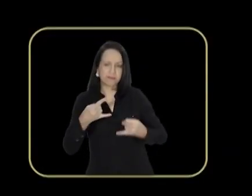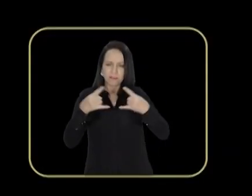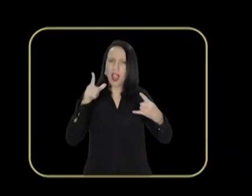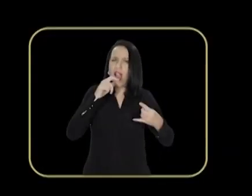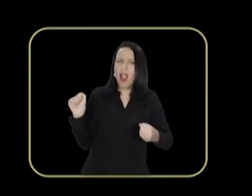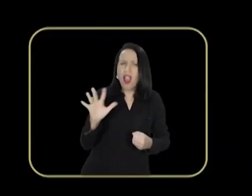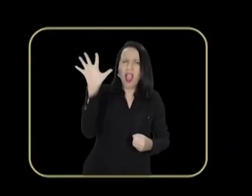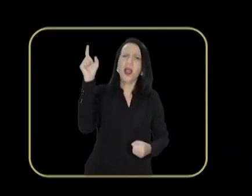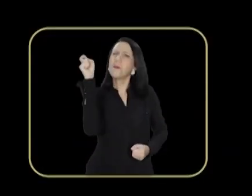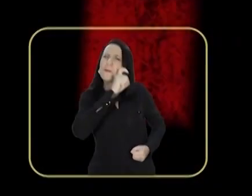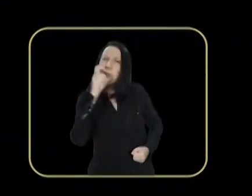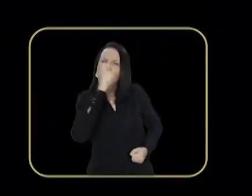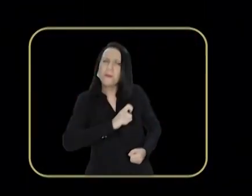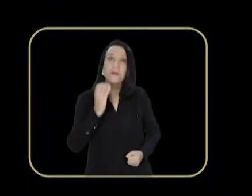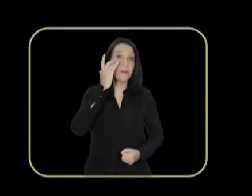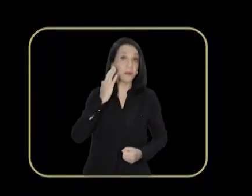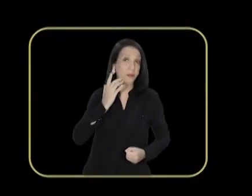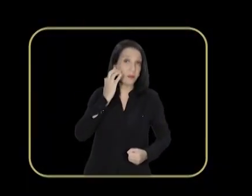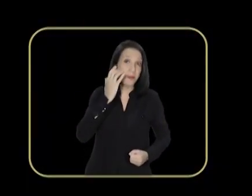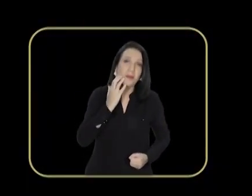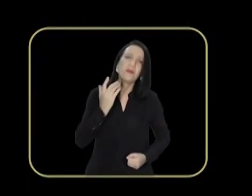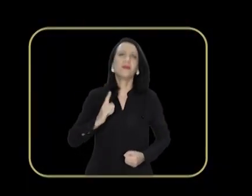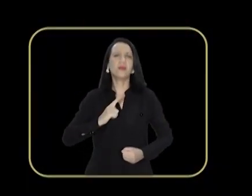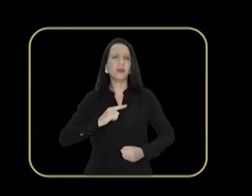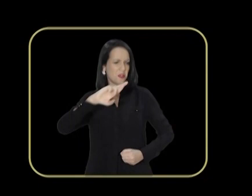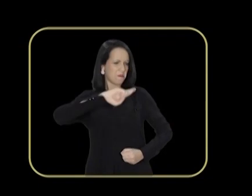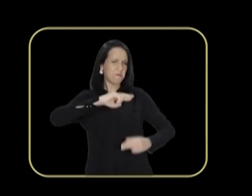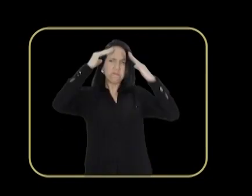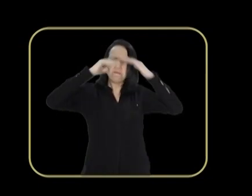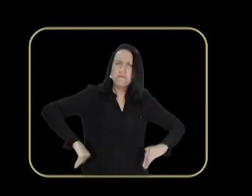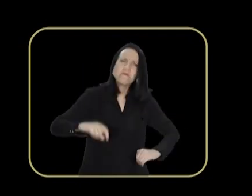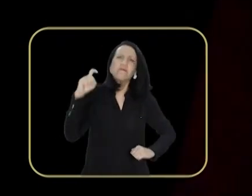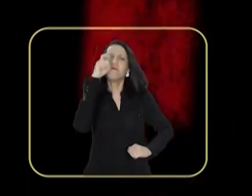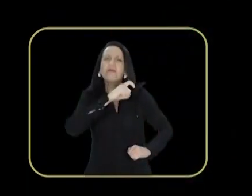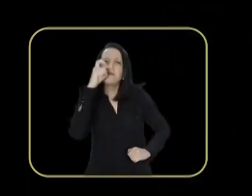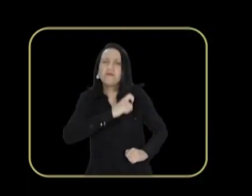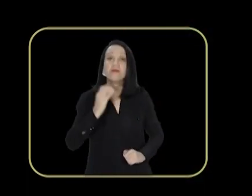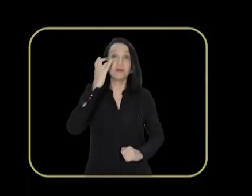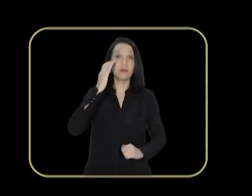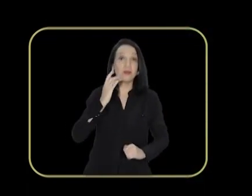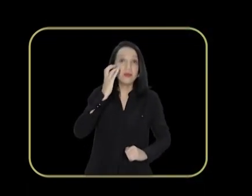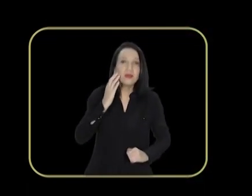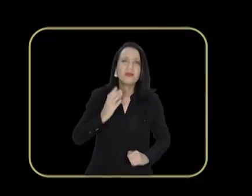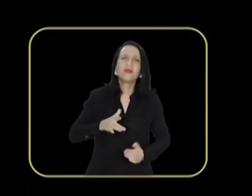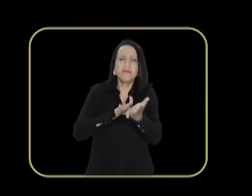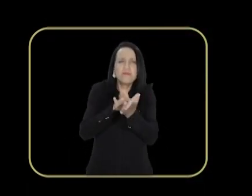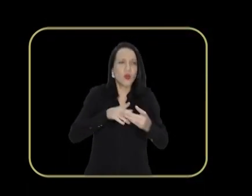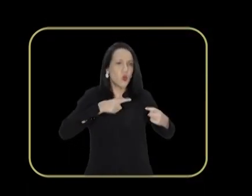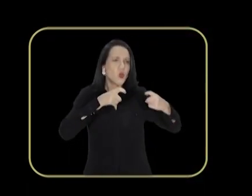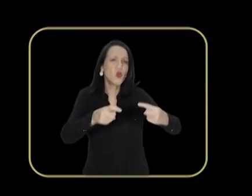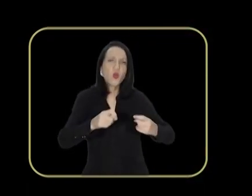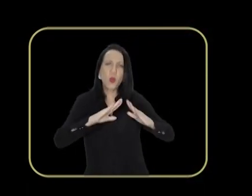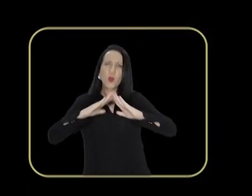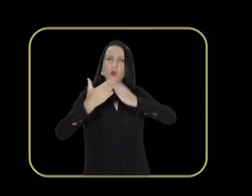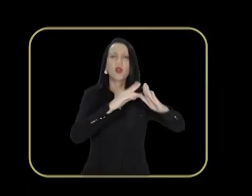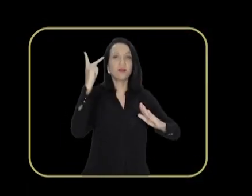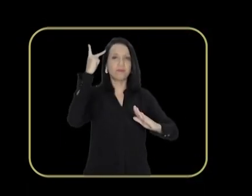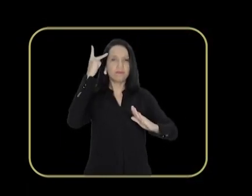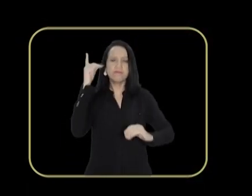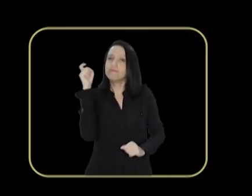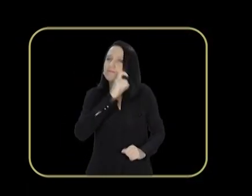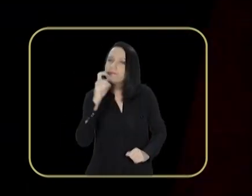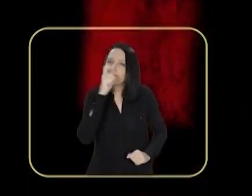vai aumentar a conta de água. Mentira. Tarcísio não respeita a religião. Mentira. Tarcísio forjou um tiroteio